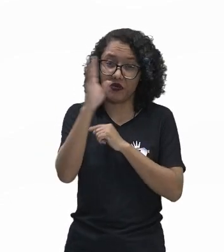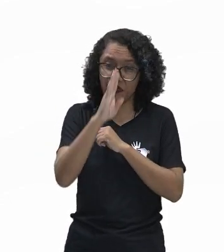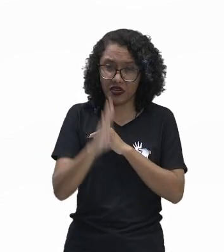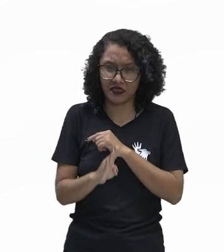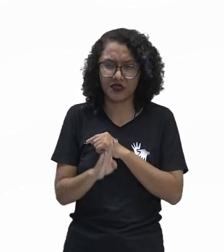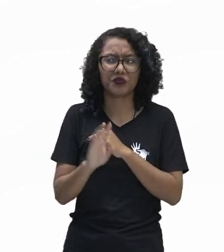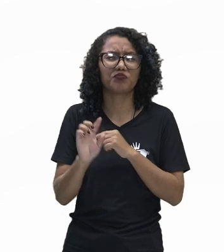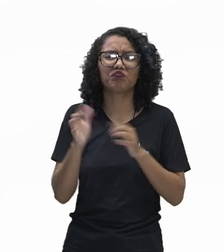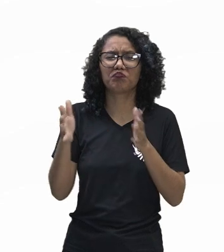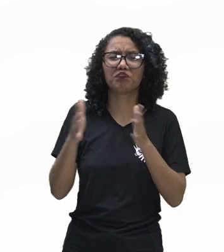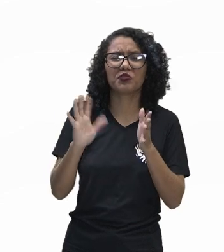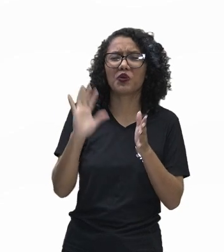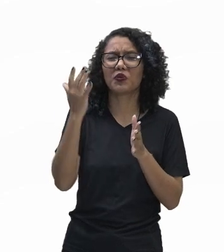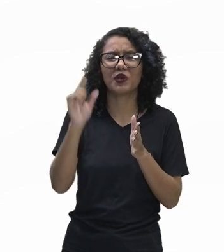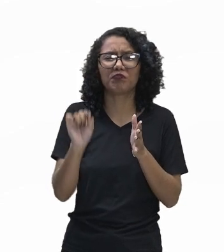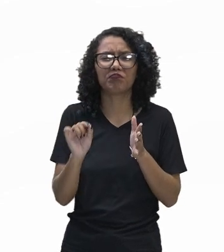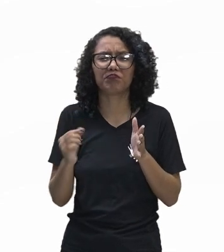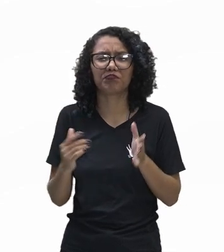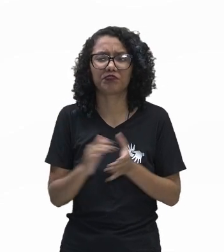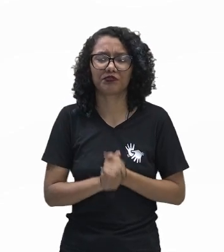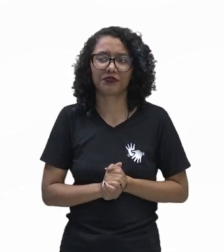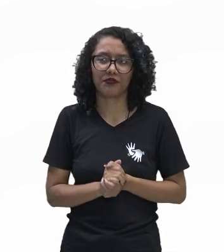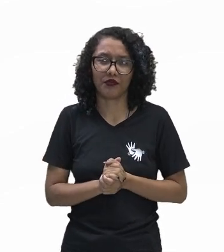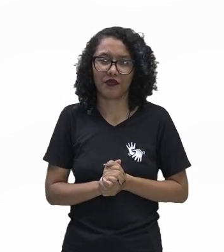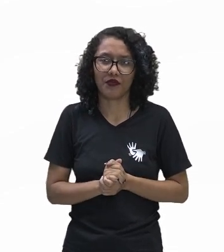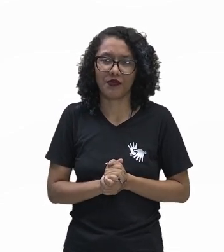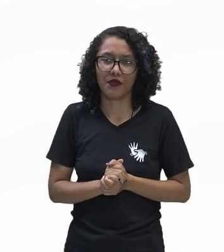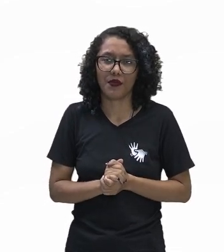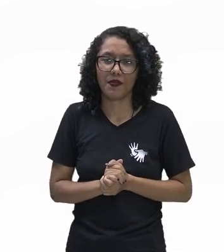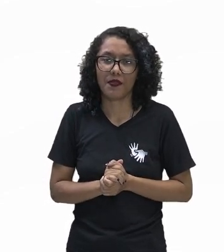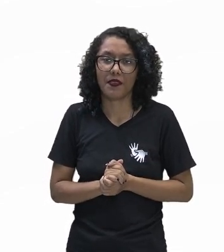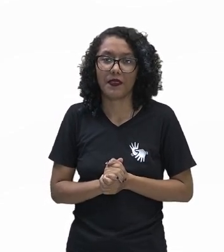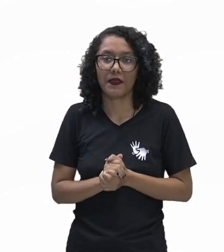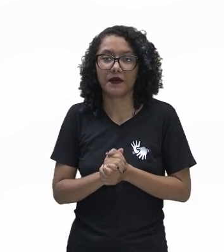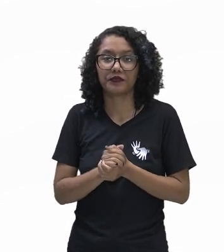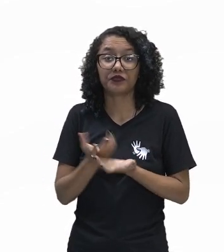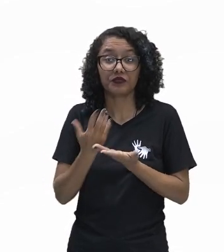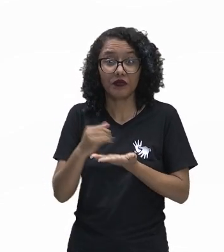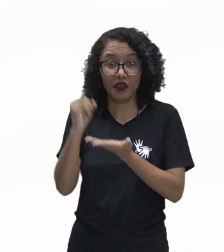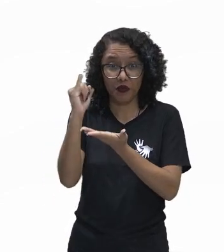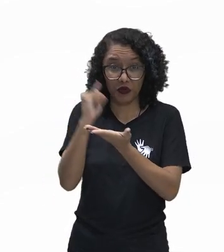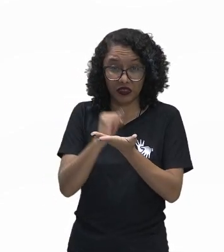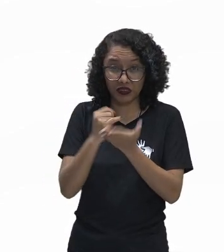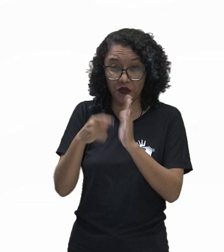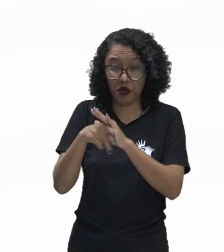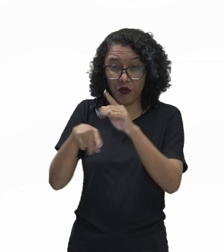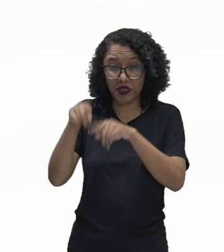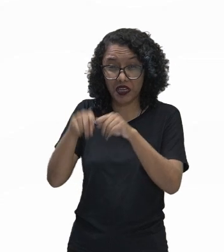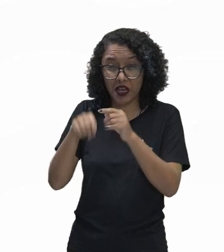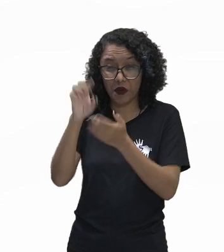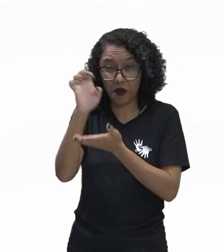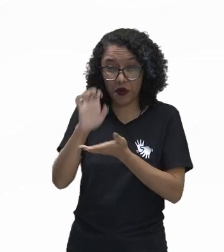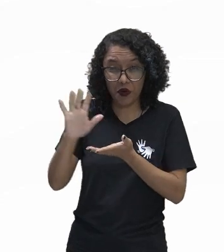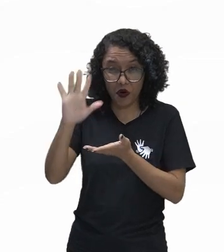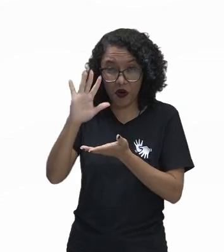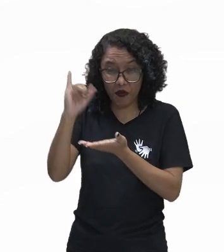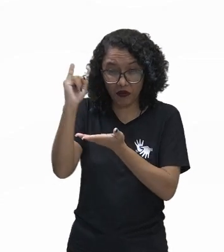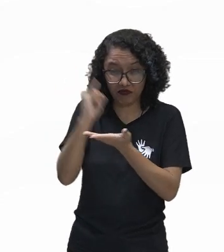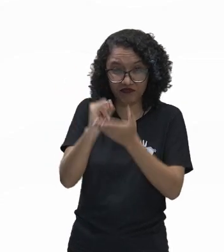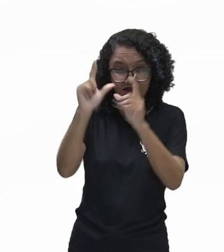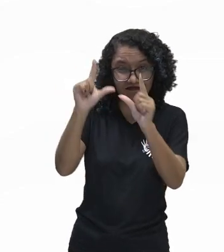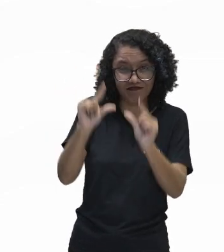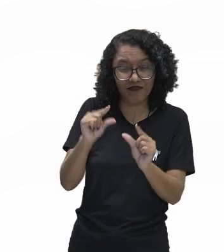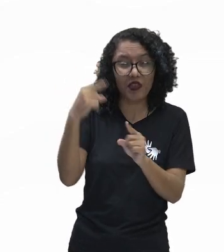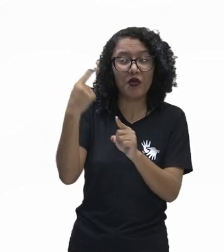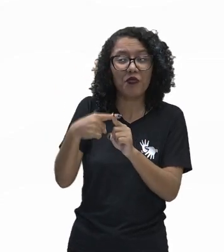nesse período? A diminuição das importações de produtos europeus. Por que vai ter essa diminuição? Porque